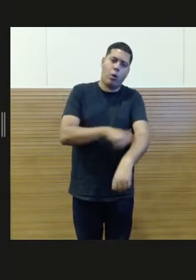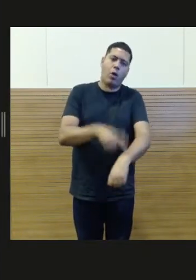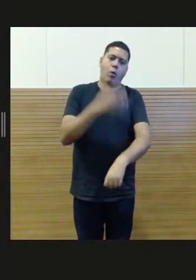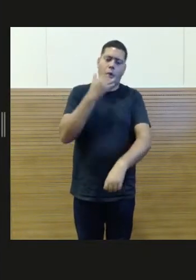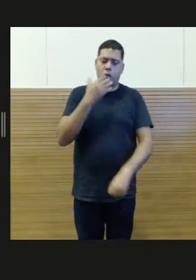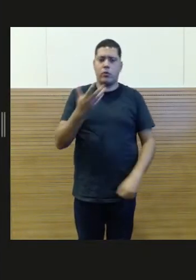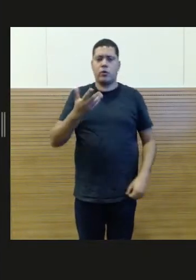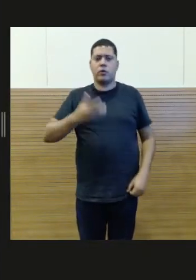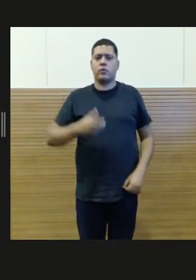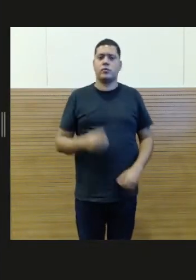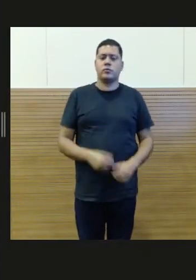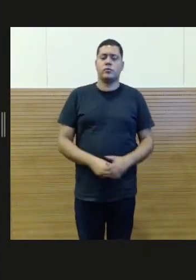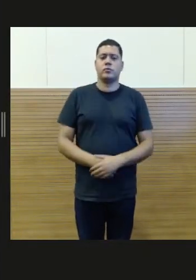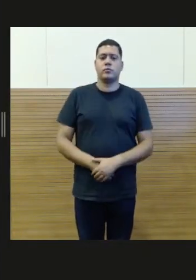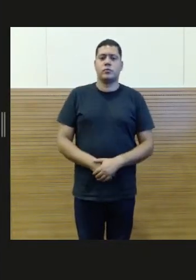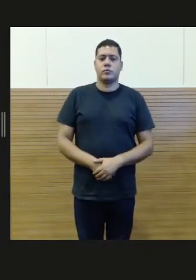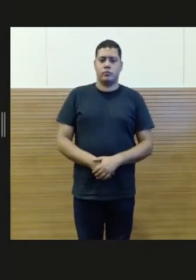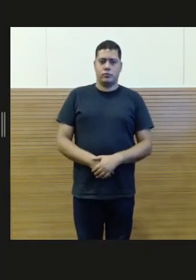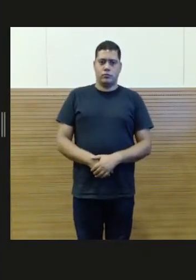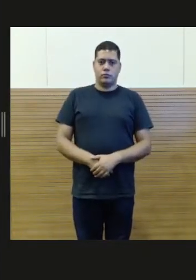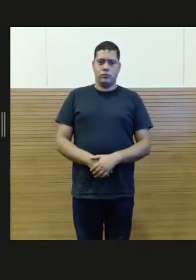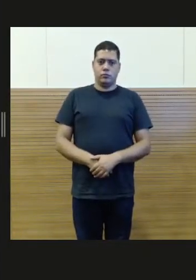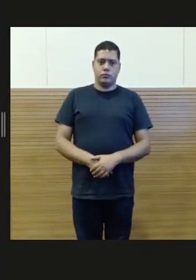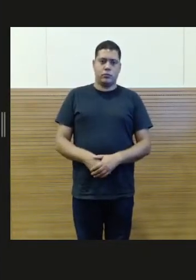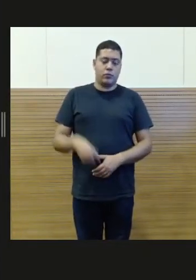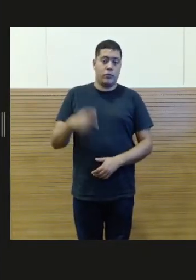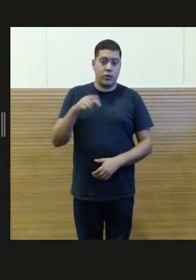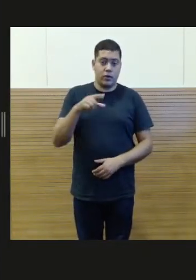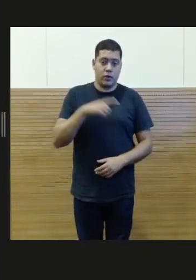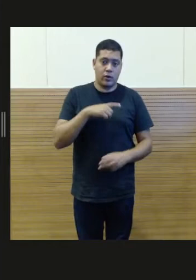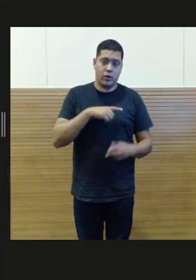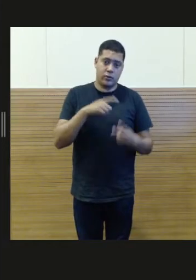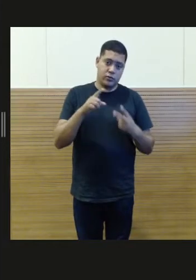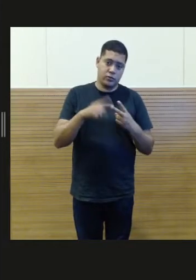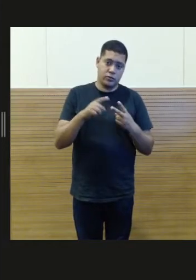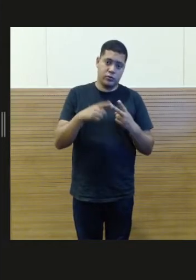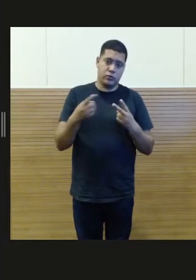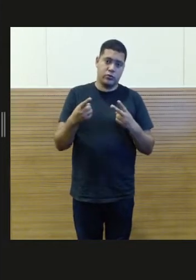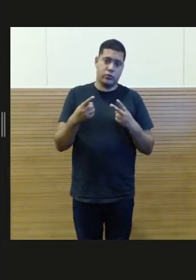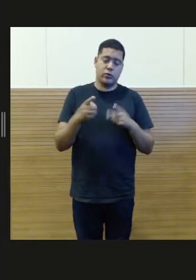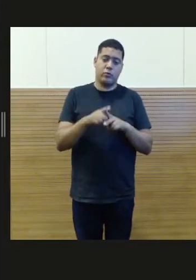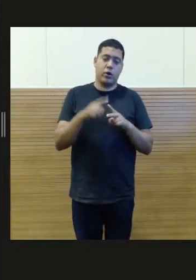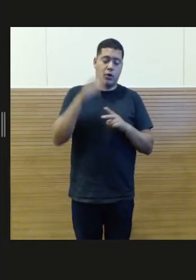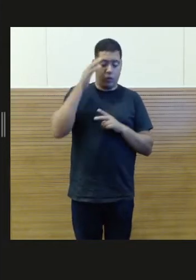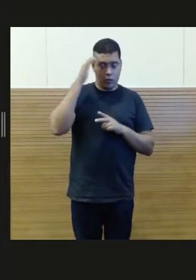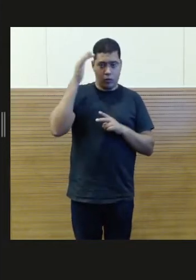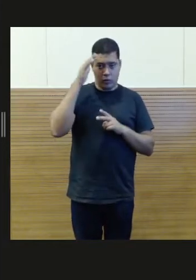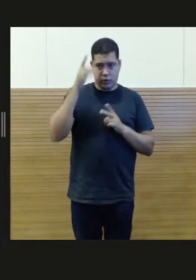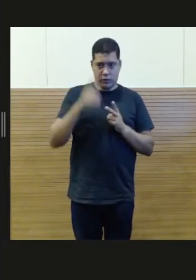independentes. Aqui está a segunda teoria e consequente teoria.